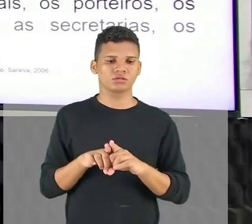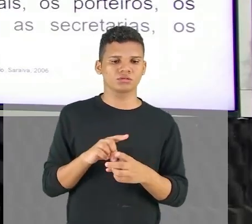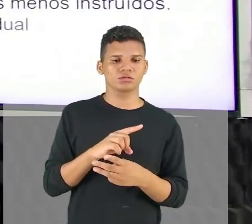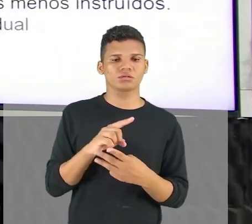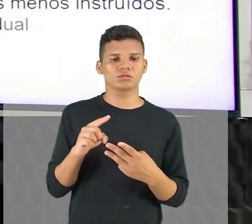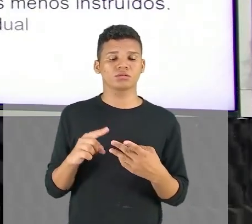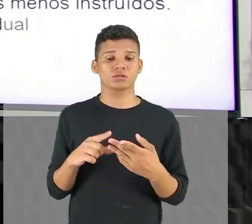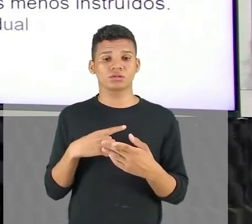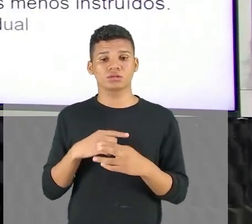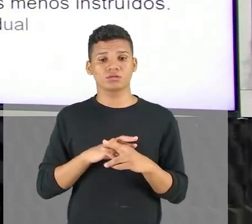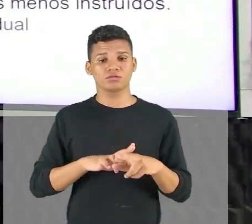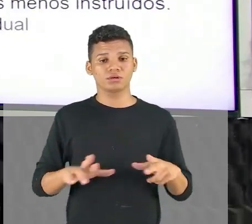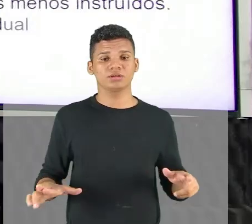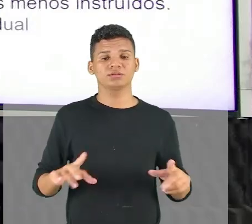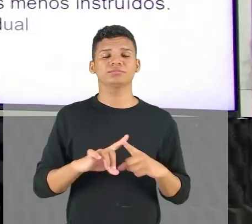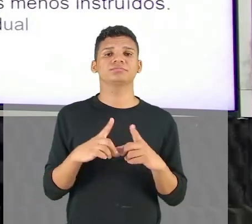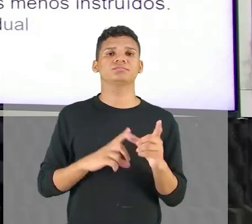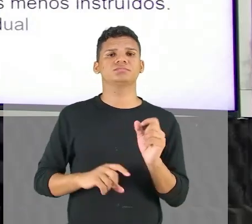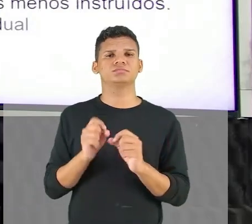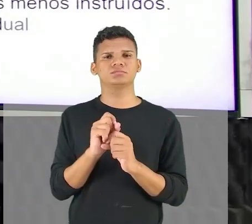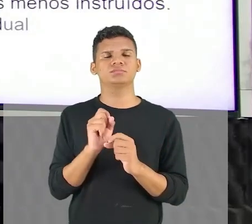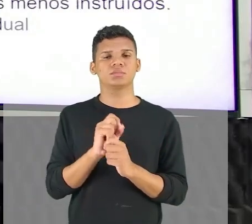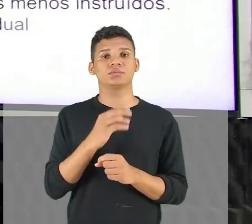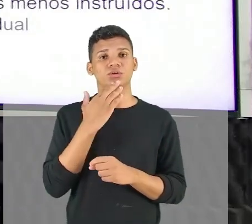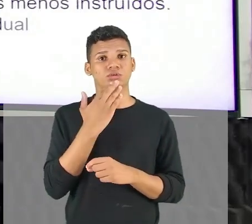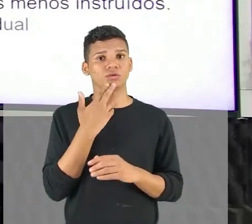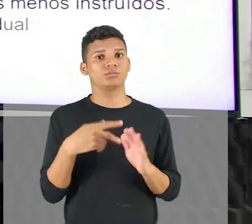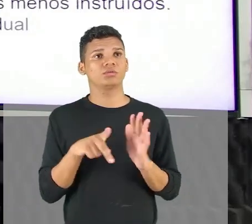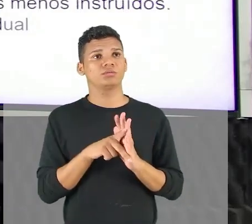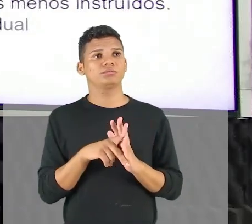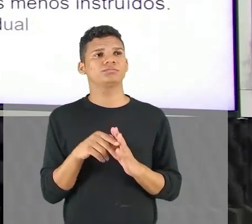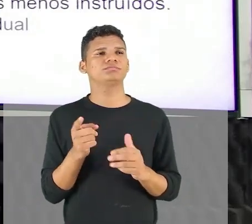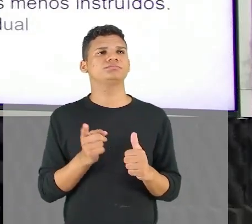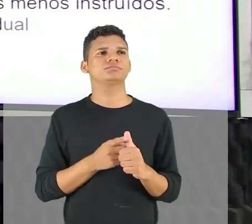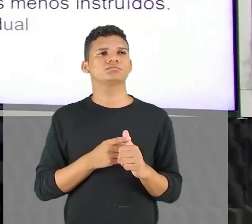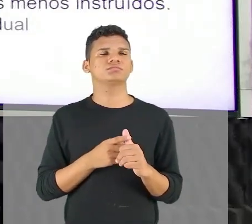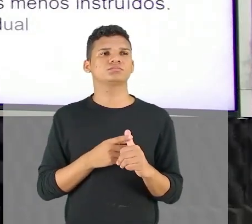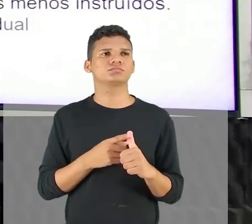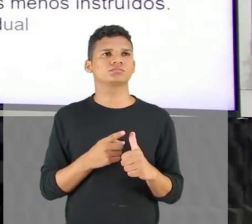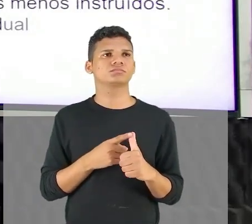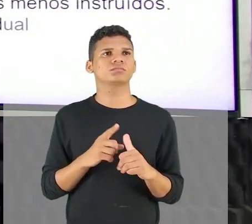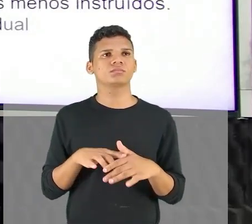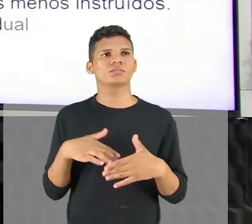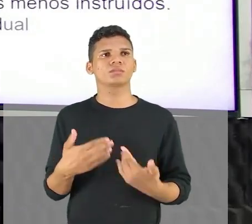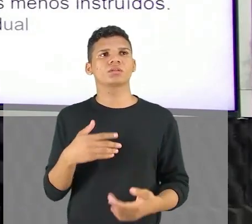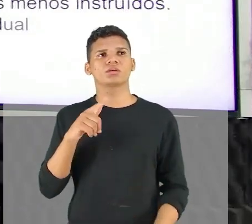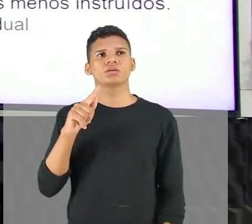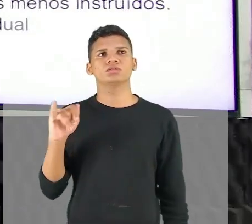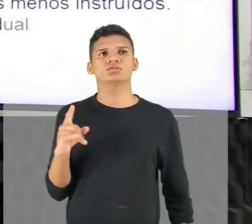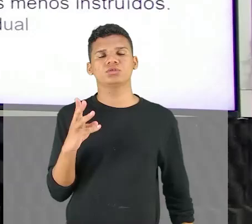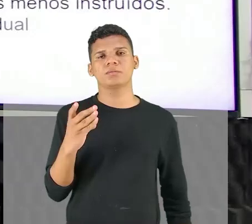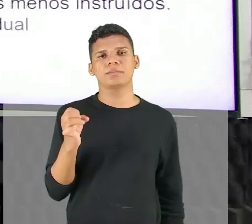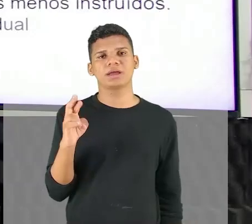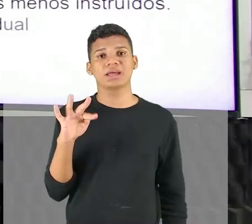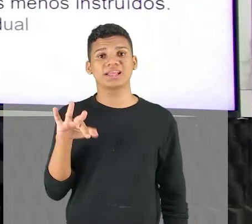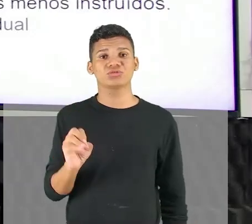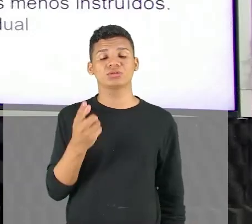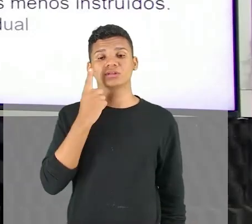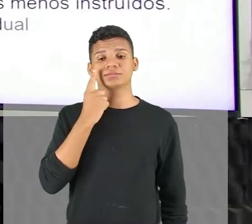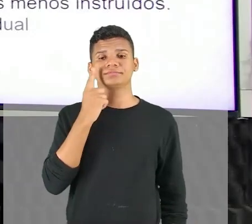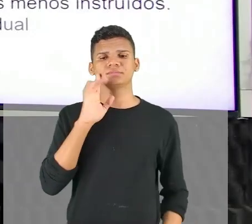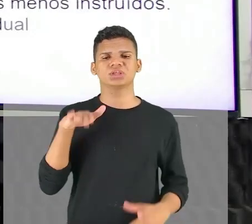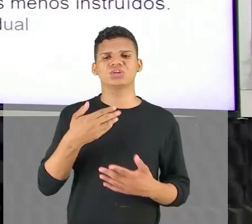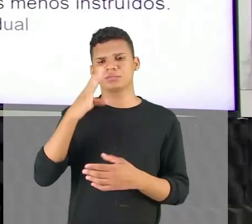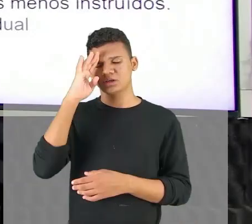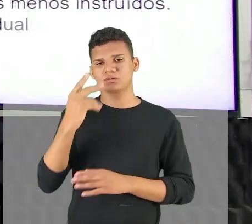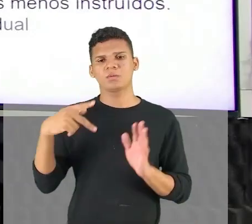né? Então, o que está pedindo a questão? Pelo exposto por Gilberto Coutrin sobre as ideias de Foucault, a